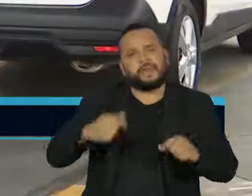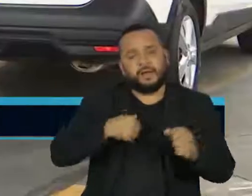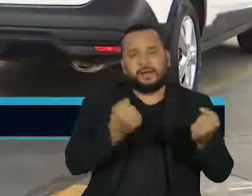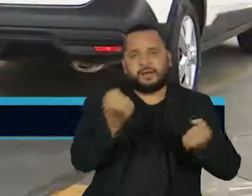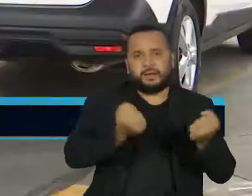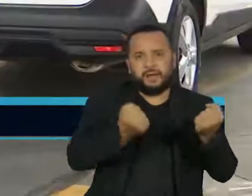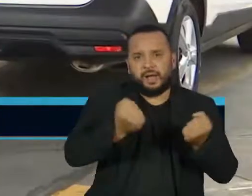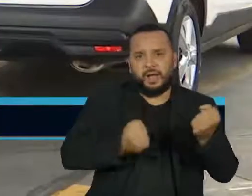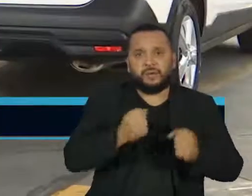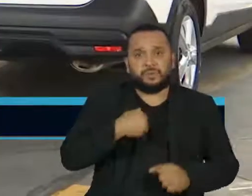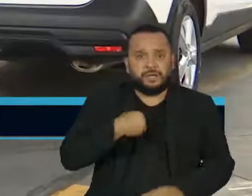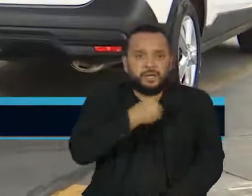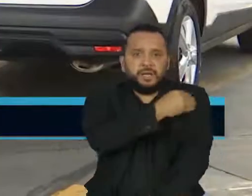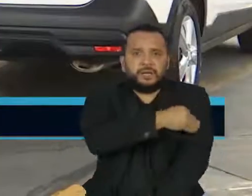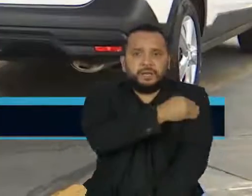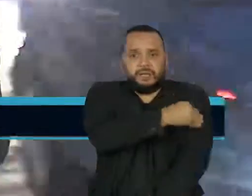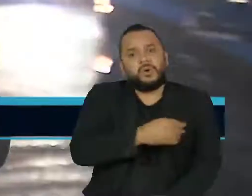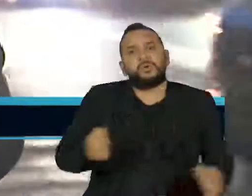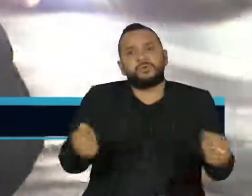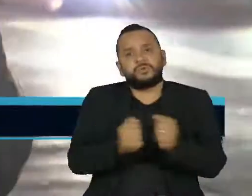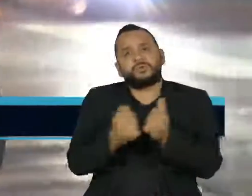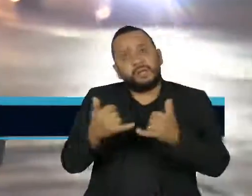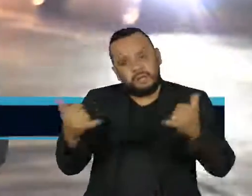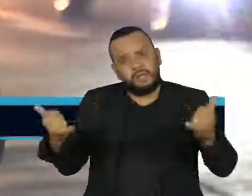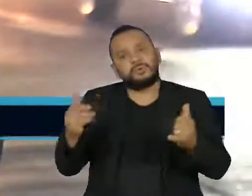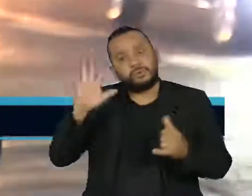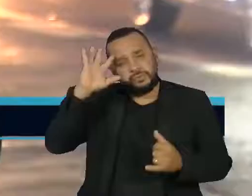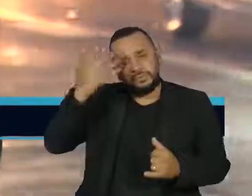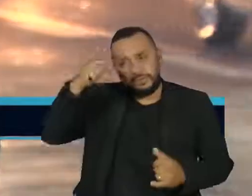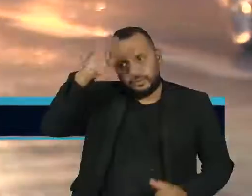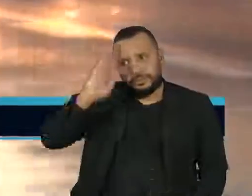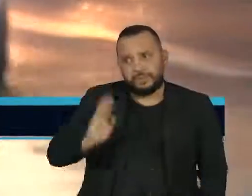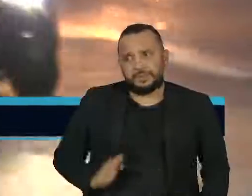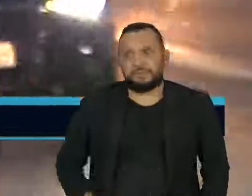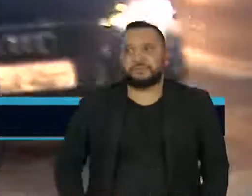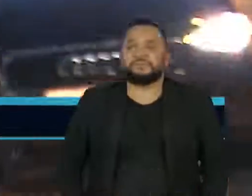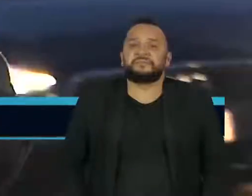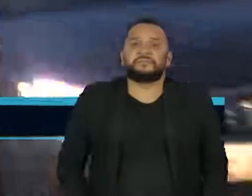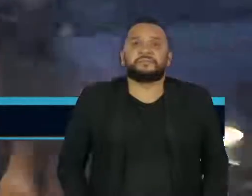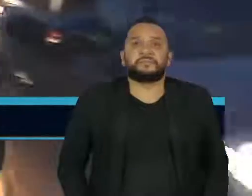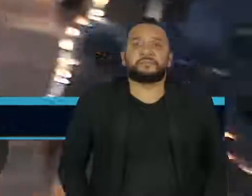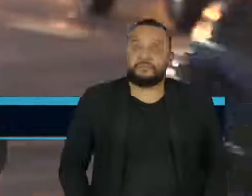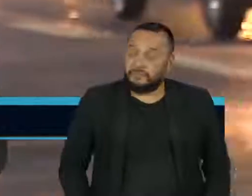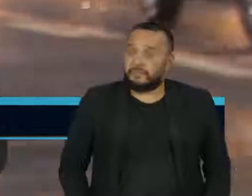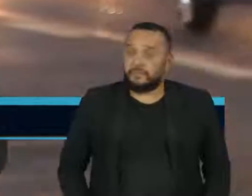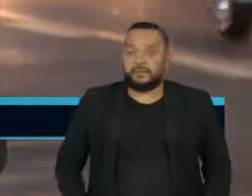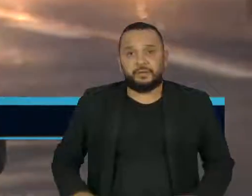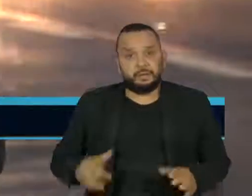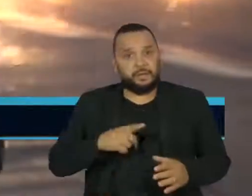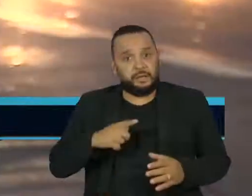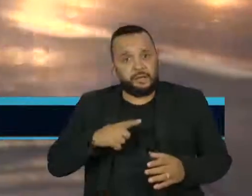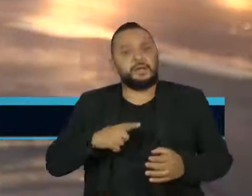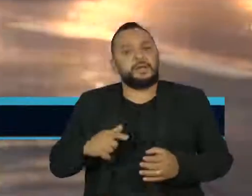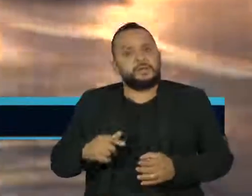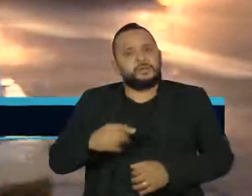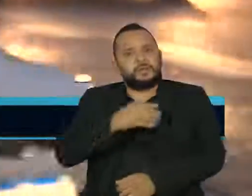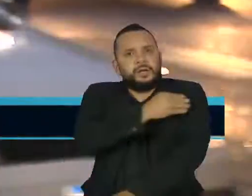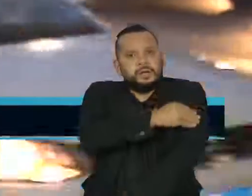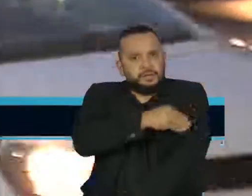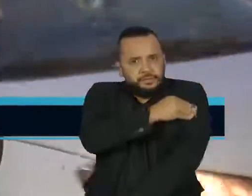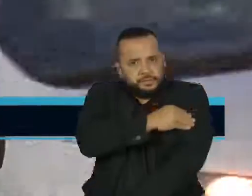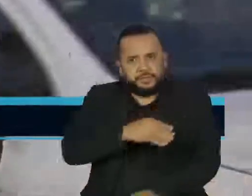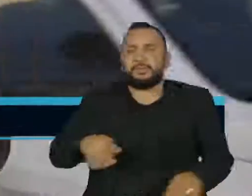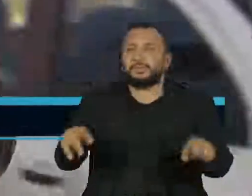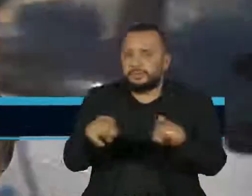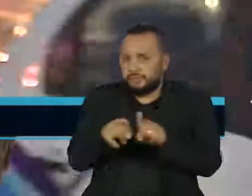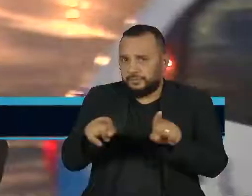etanol como uma solução nacional. Além do uso de biocombustíveis, autoridades e lideranças do setor argumentam que a chamada pegada